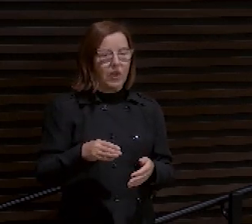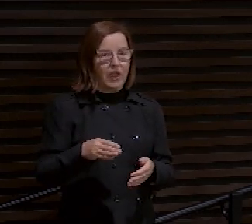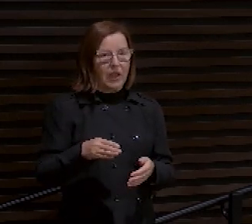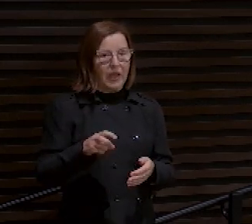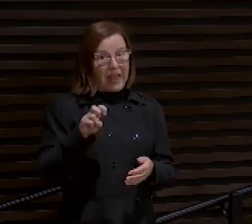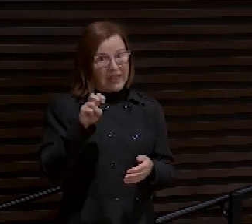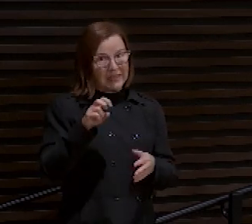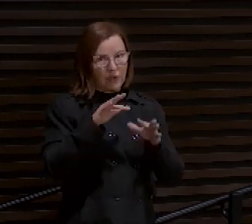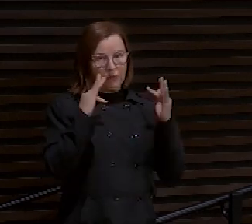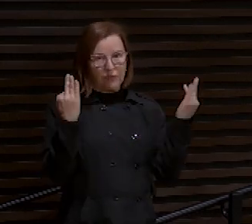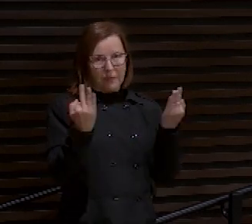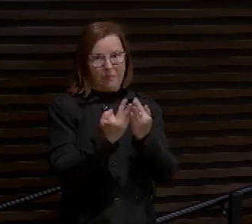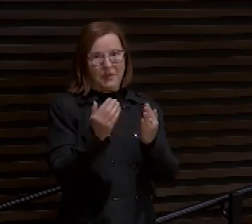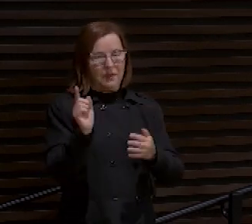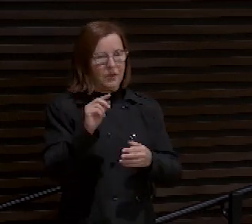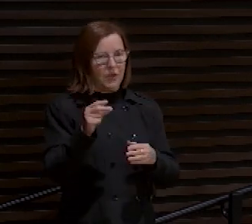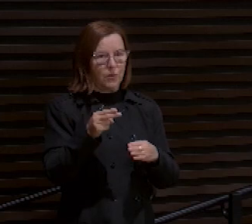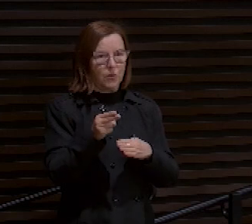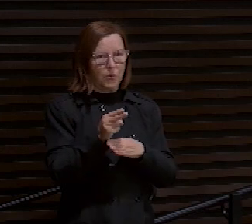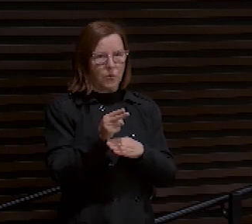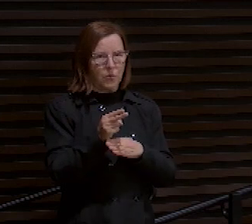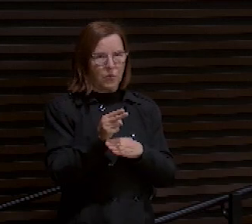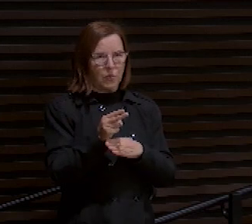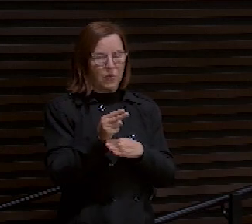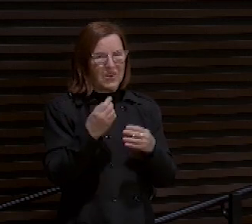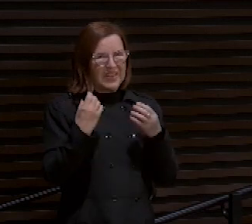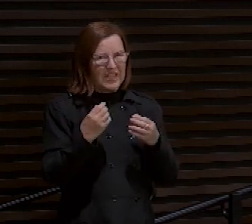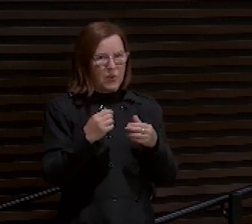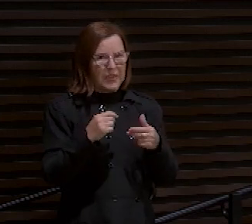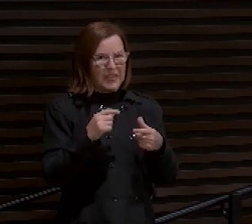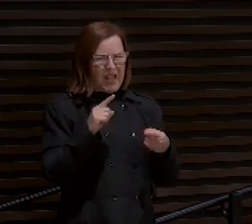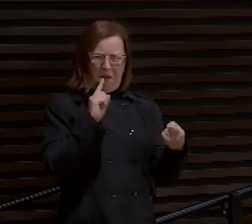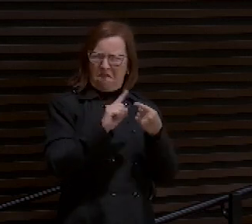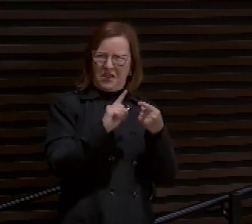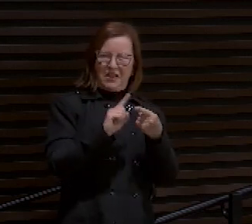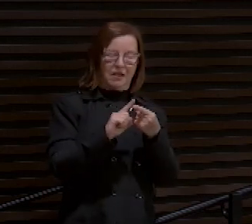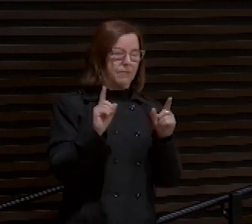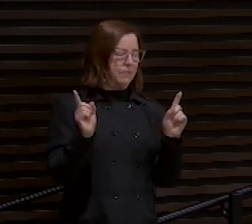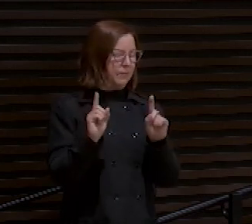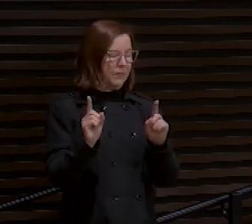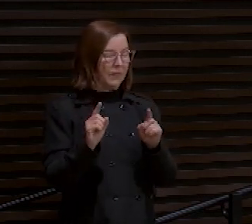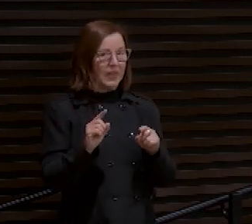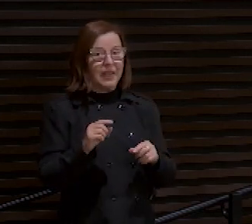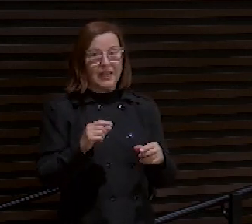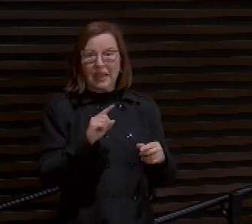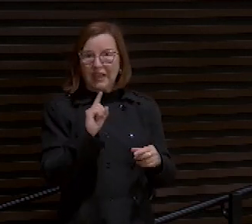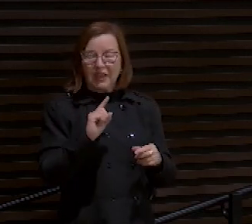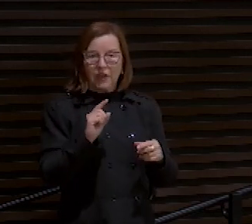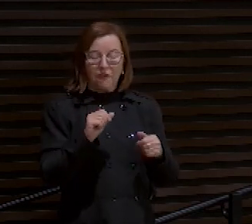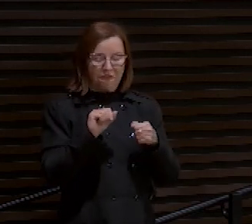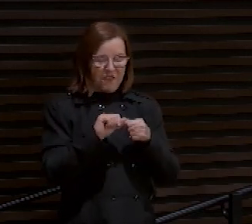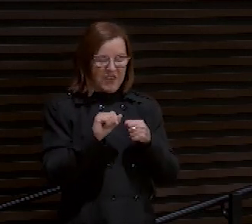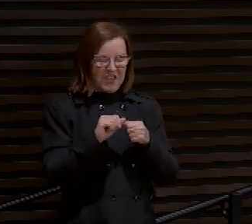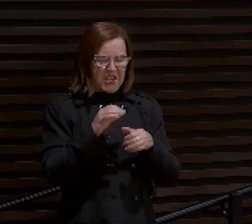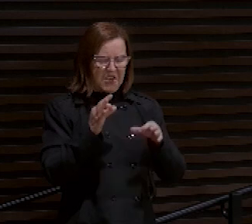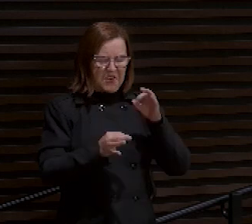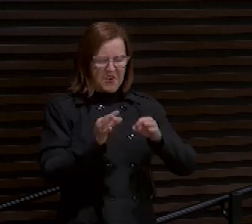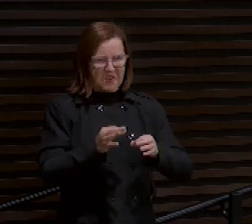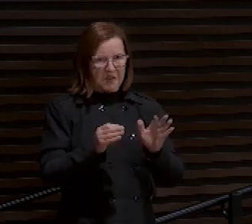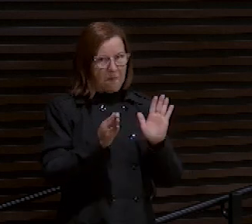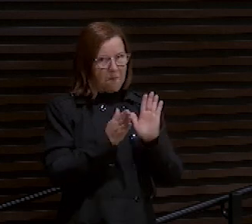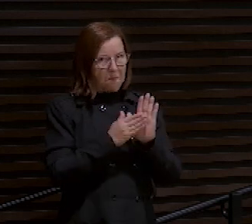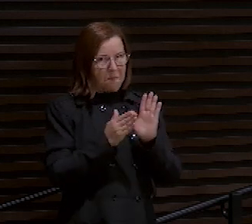não procuraram por vingança pessoal, não procuraram por justiça com as próprias mãos,